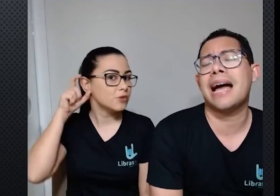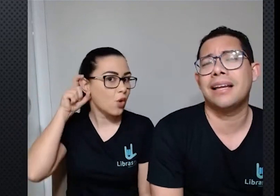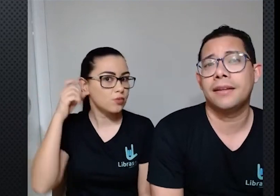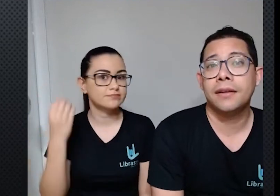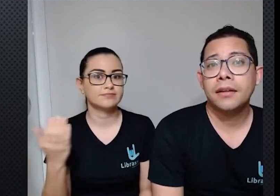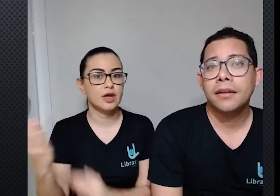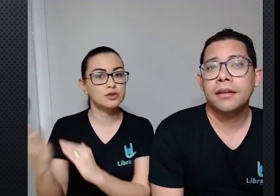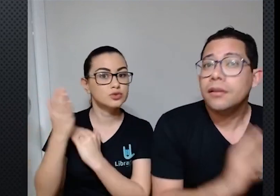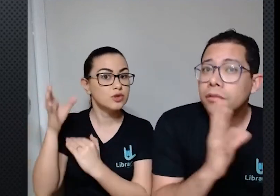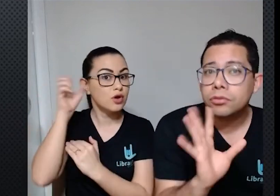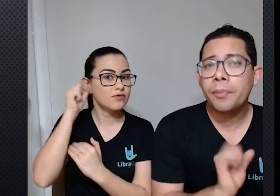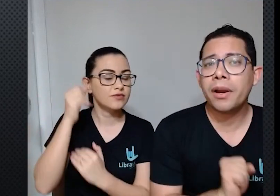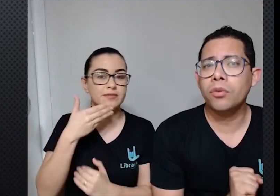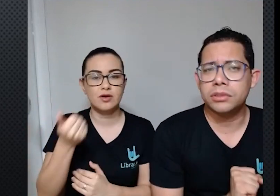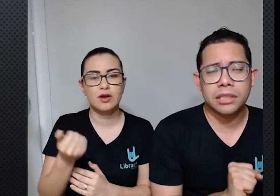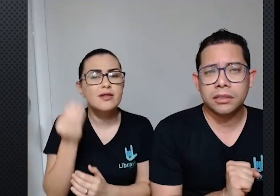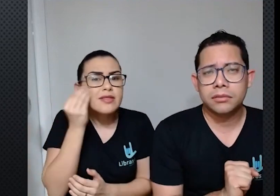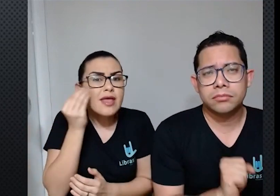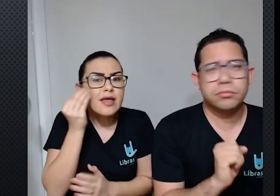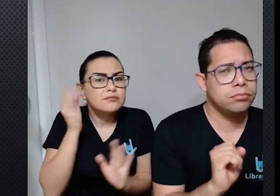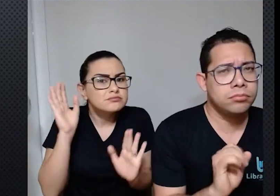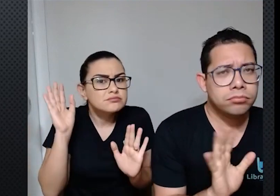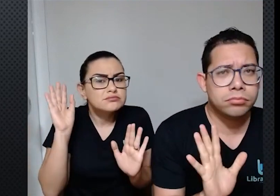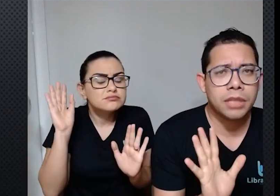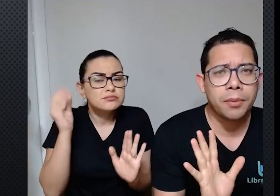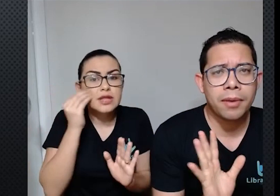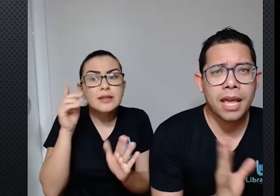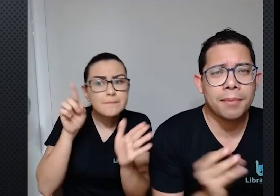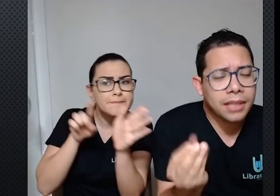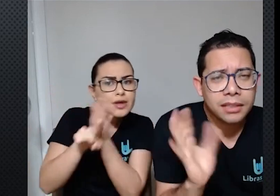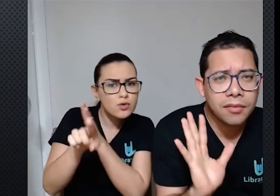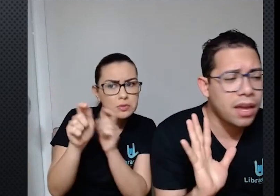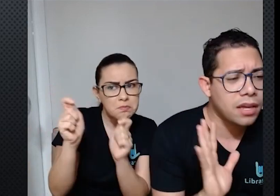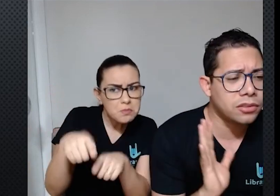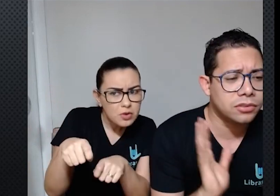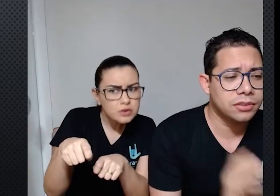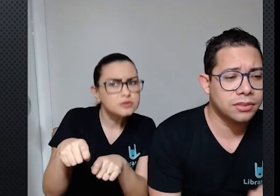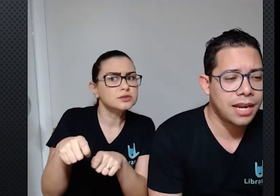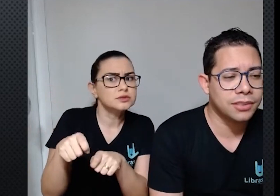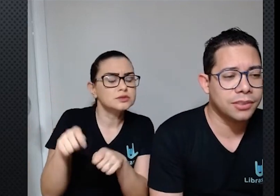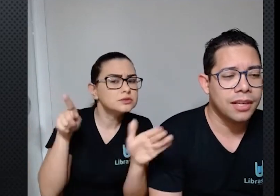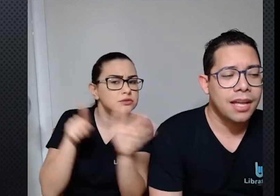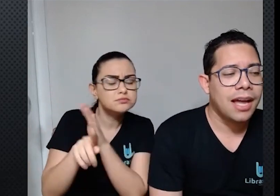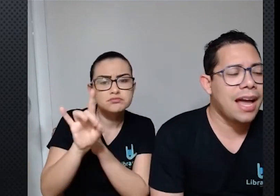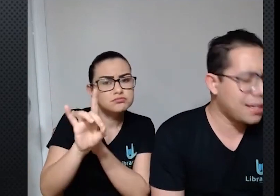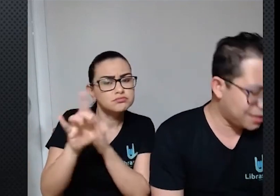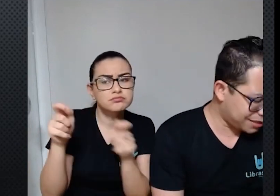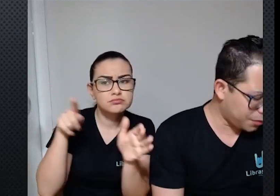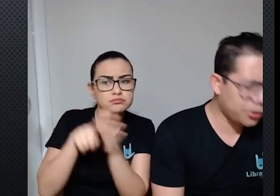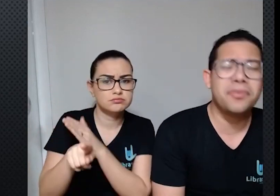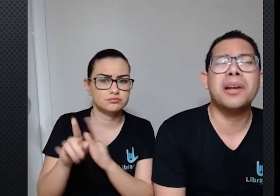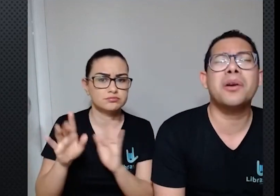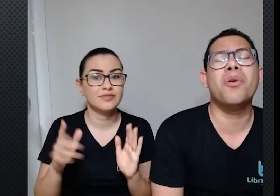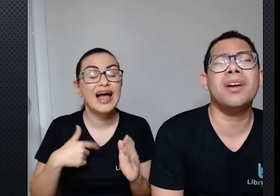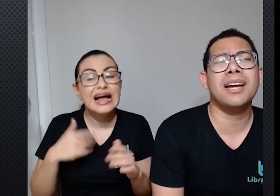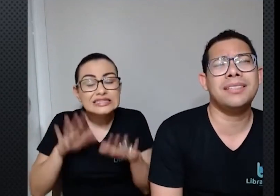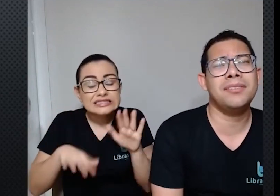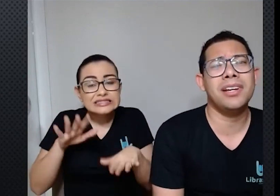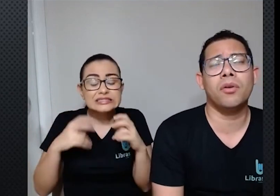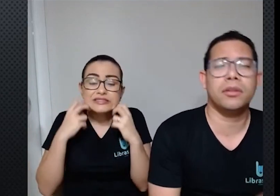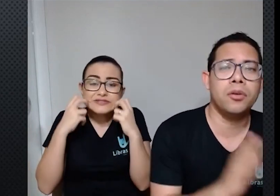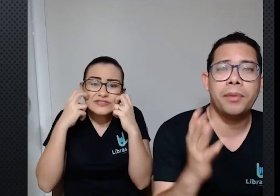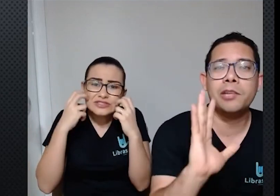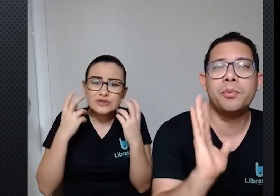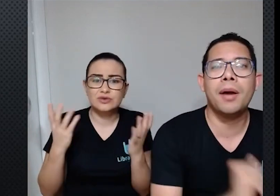vai dar. Só pergunta. Não tem problema, tenta ver isso, certo? Ah, Gesiel, mas eu tenho vergonha. Ah,